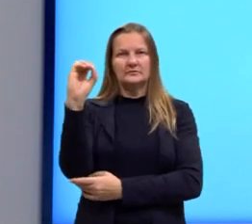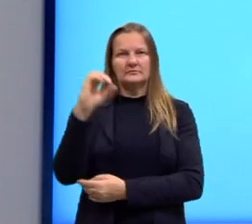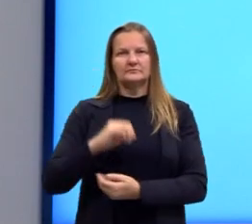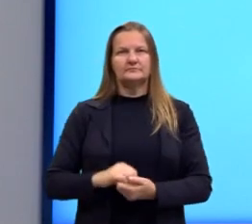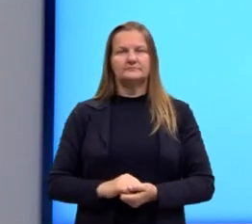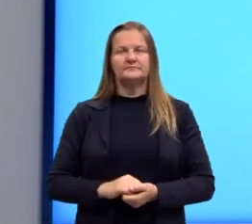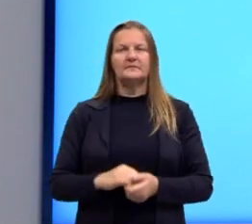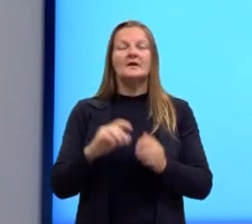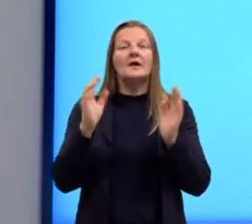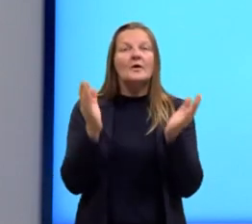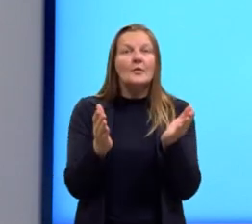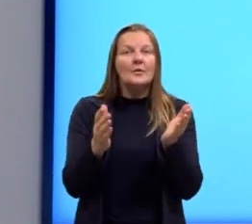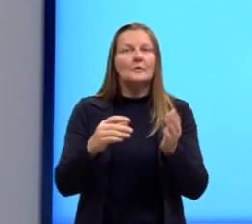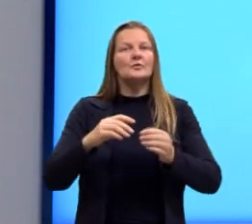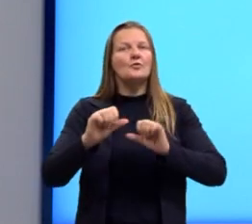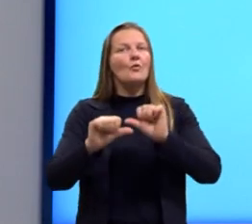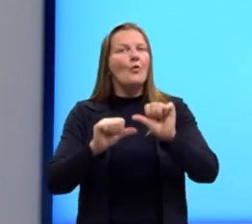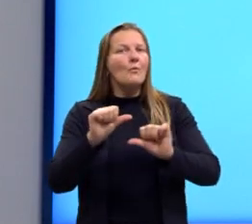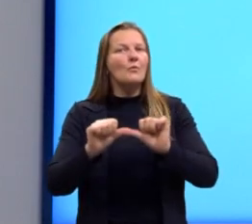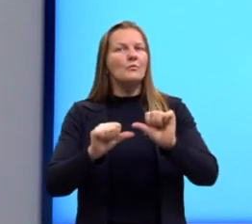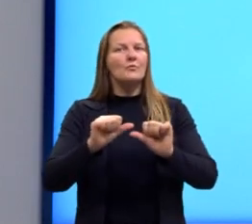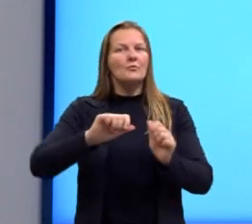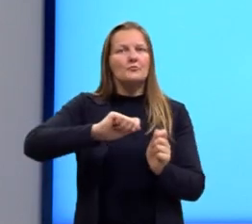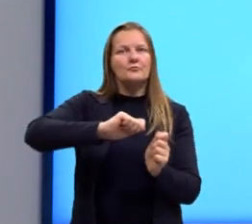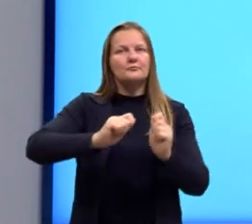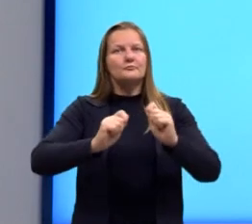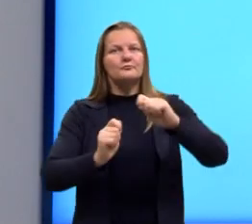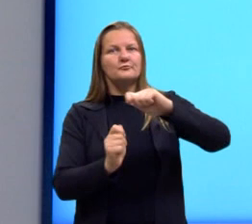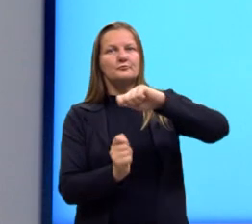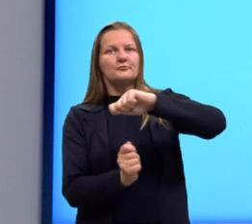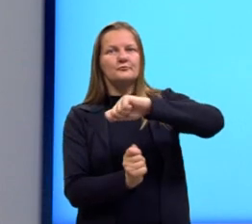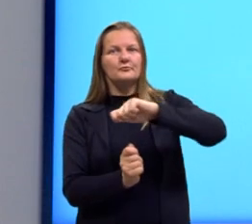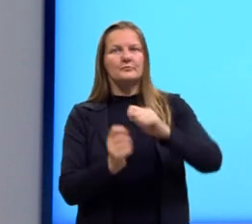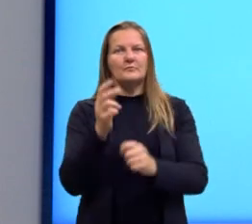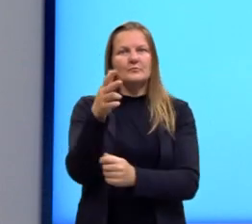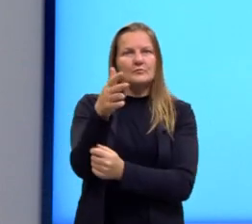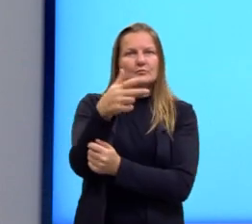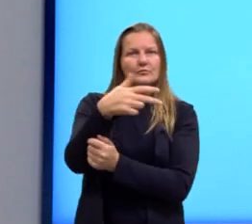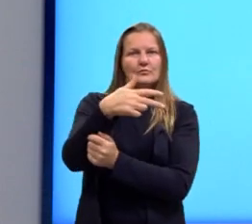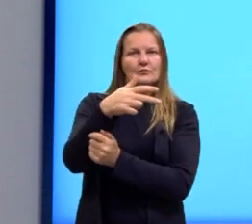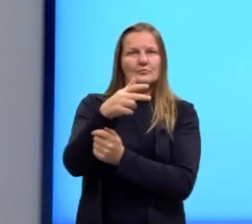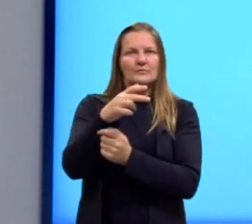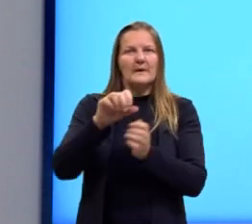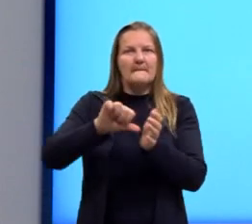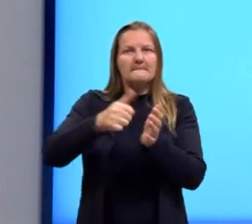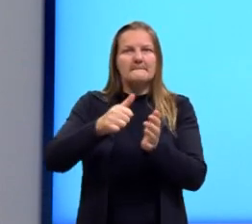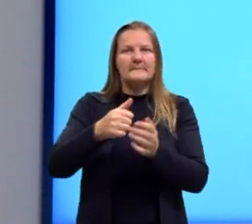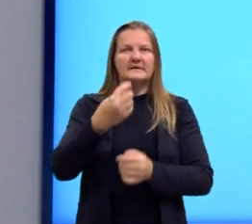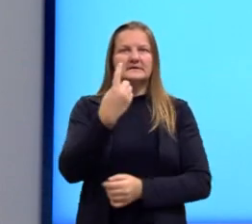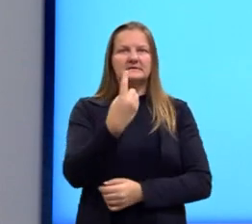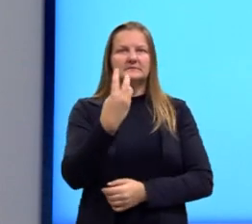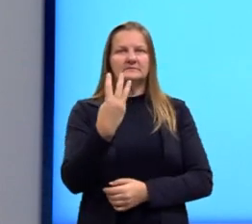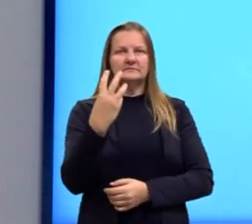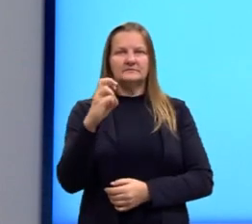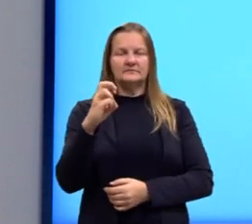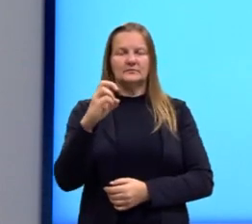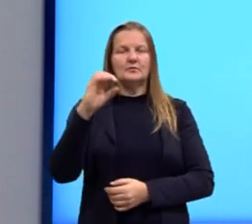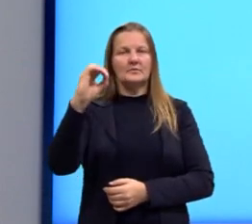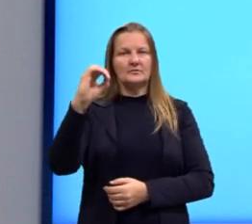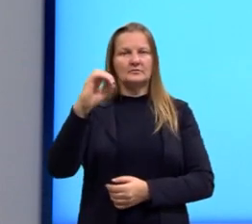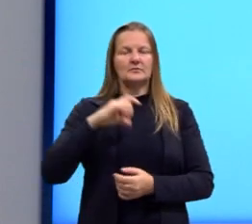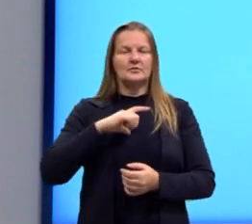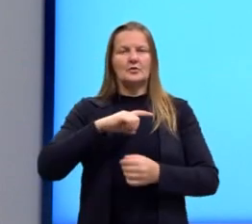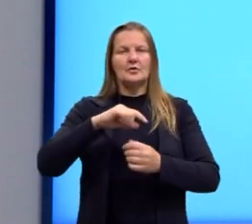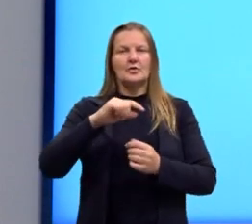graus agora nós vamos ver as mudanças que foram feitas a primeira então de 135 graus